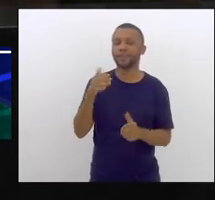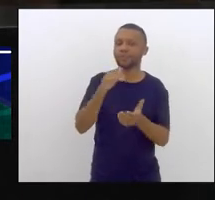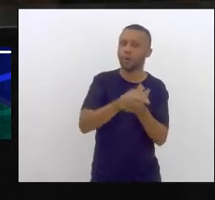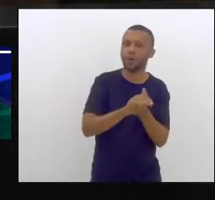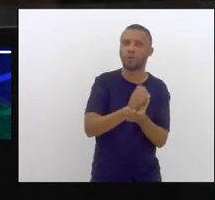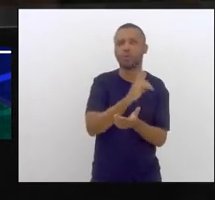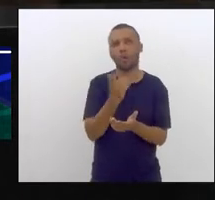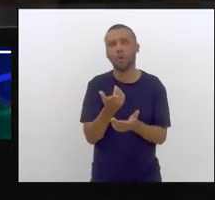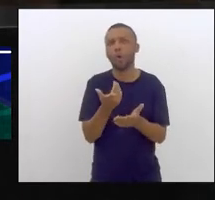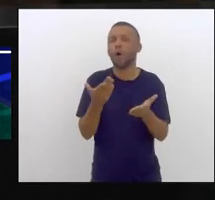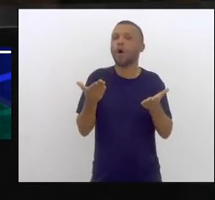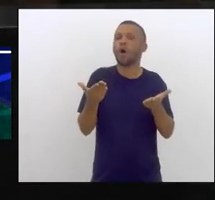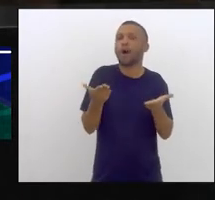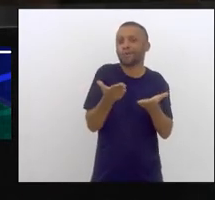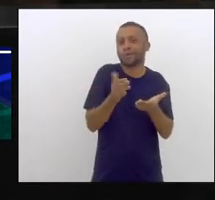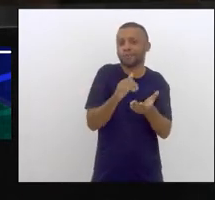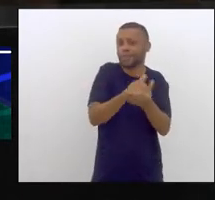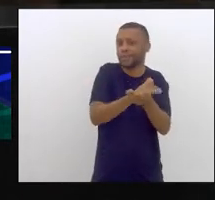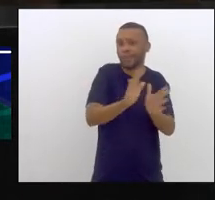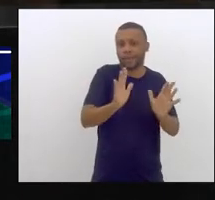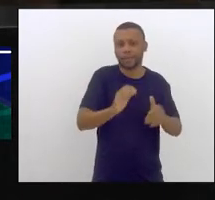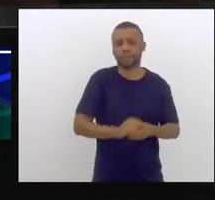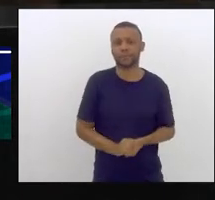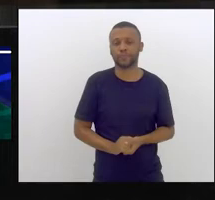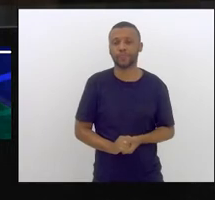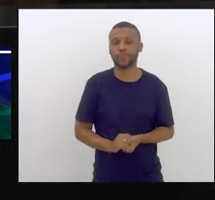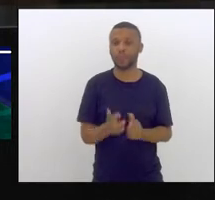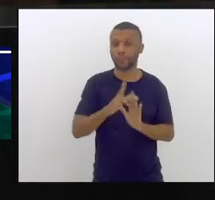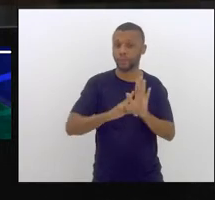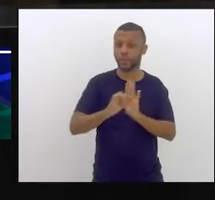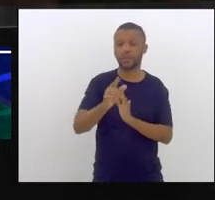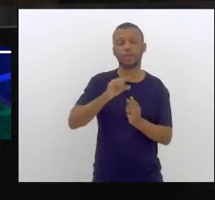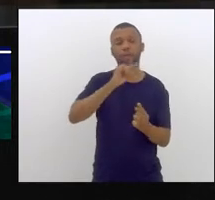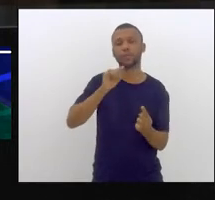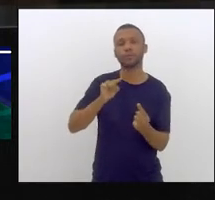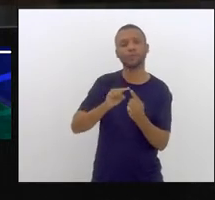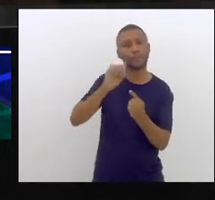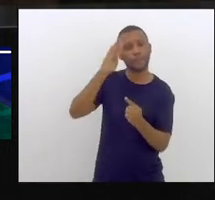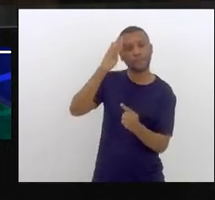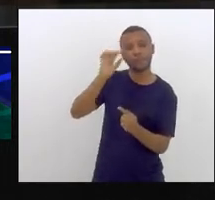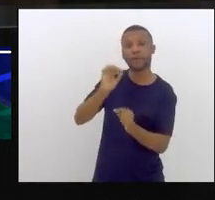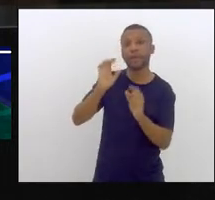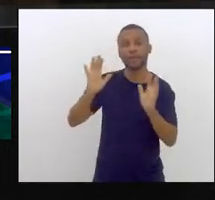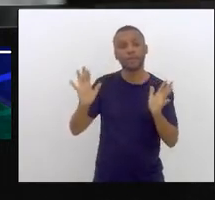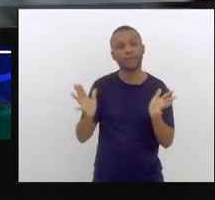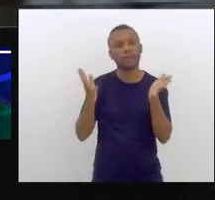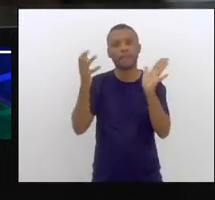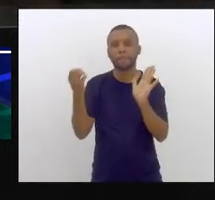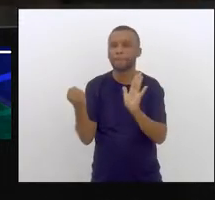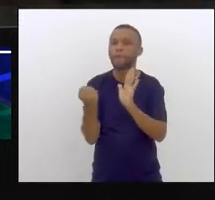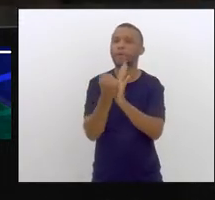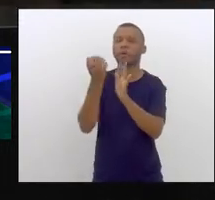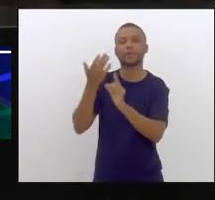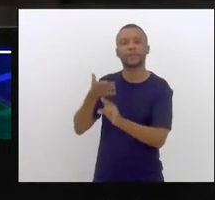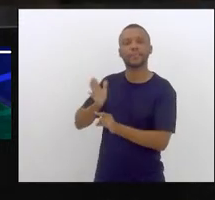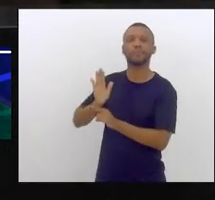companheiros. Então, o presente projeto de lei tem por objetivo celebrar esta